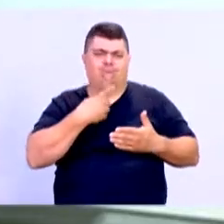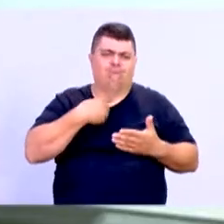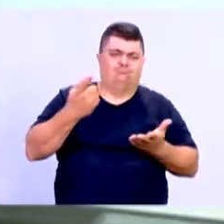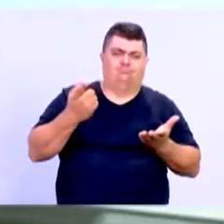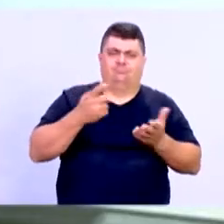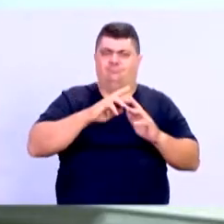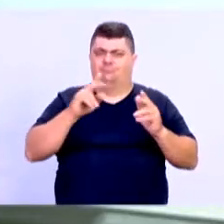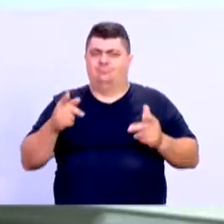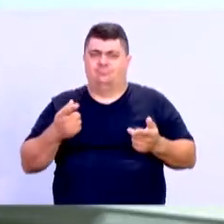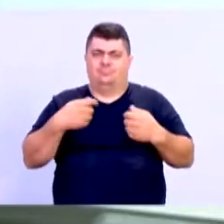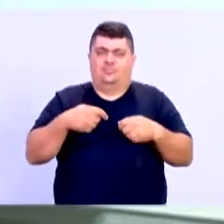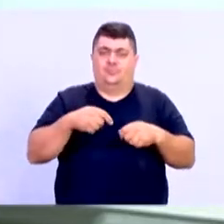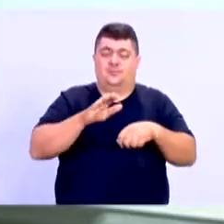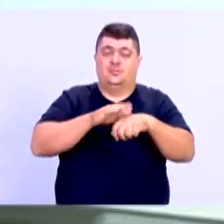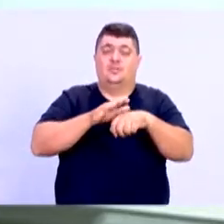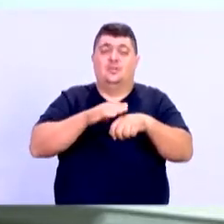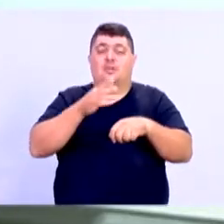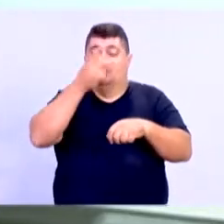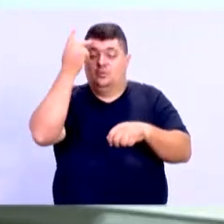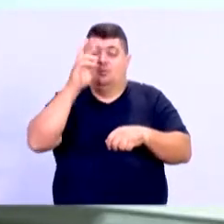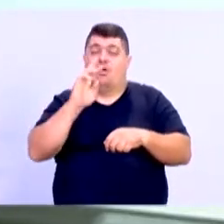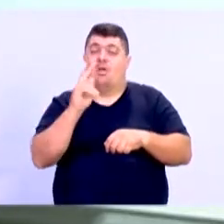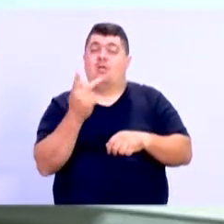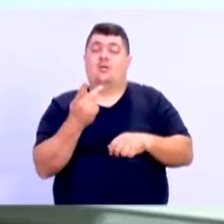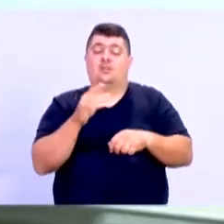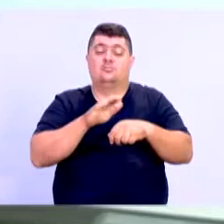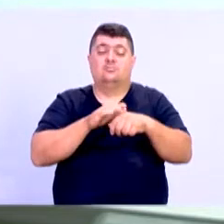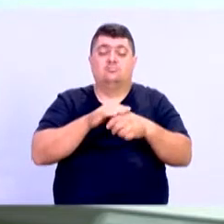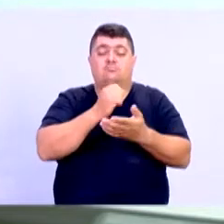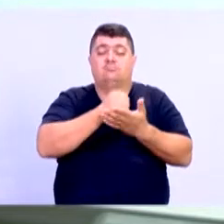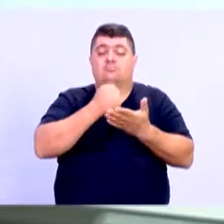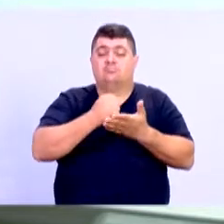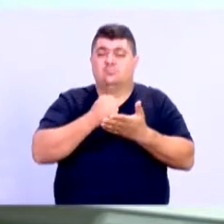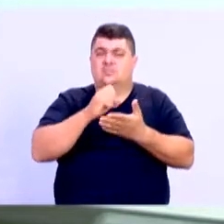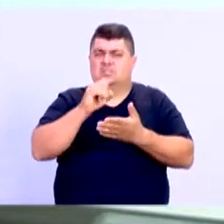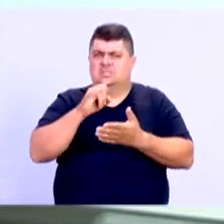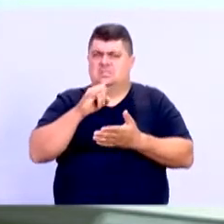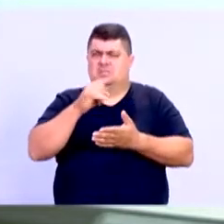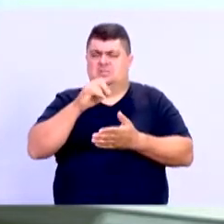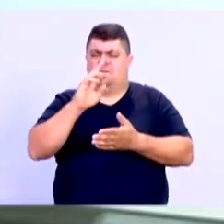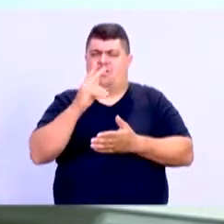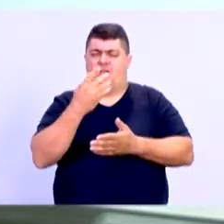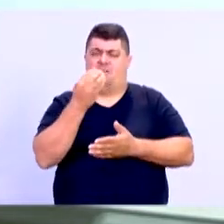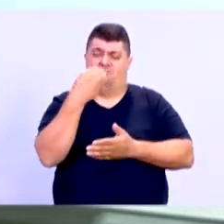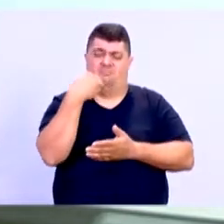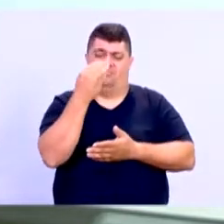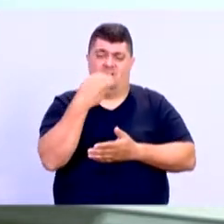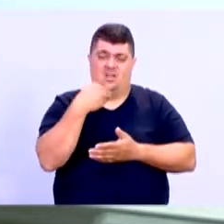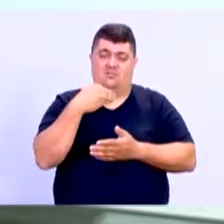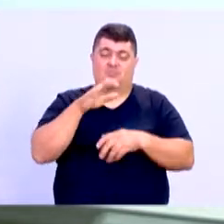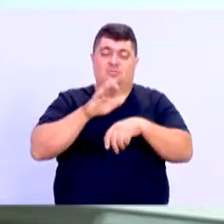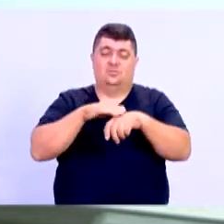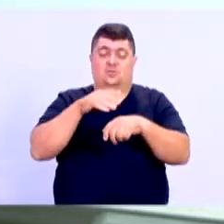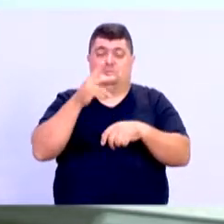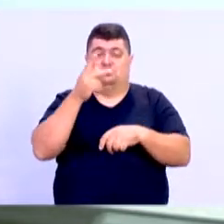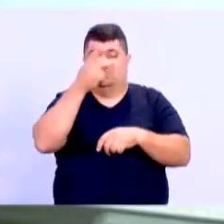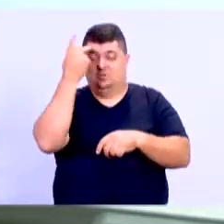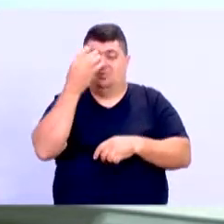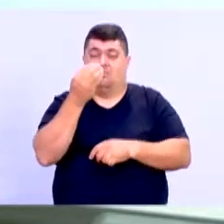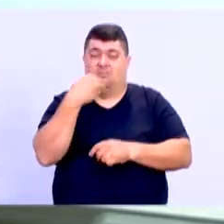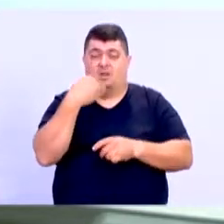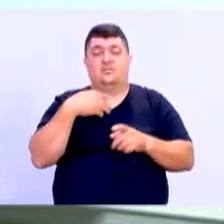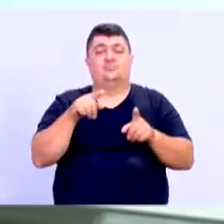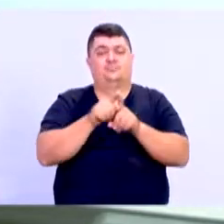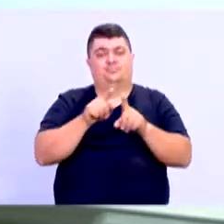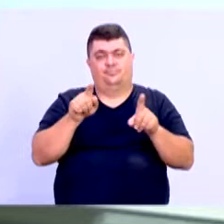isso depende do recrutamento e seleção. Um recrutamento e uma seleção mal feita é sinônimo de